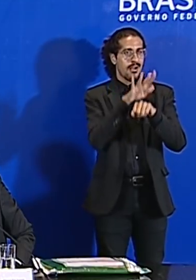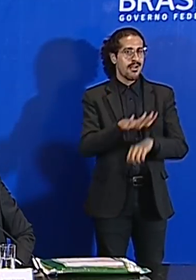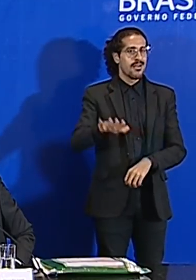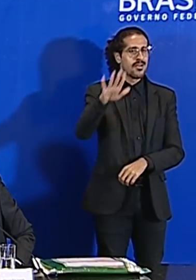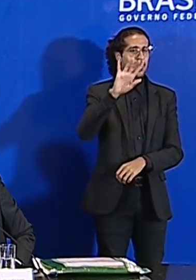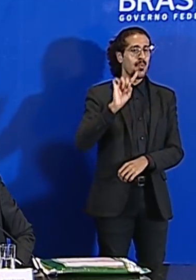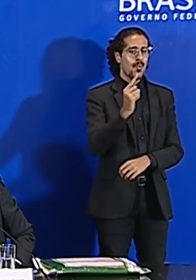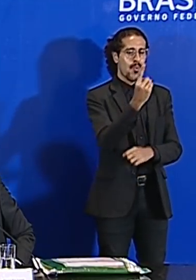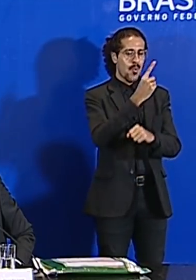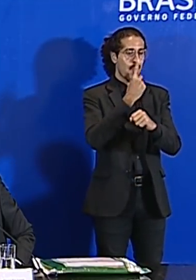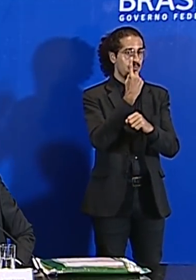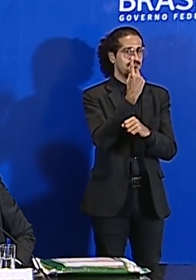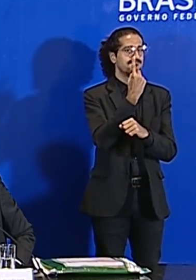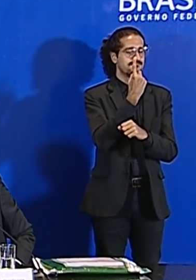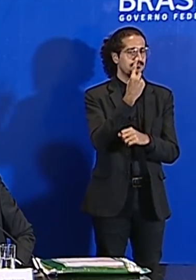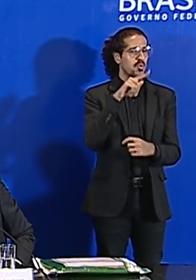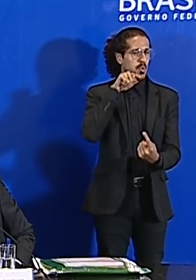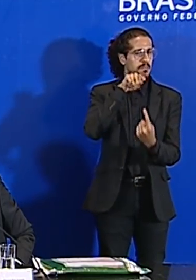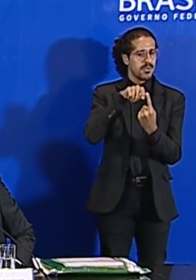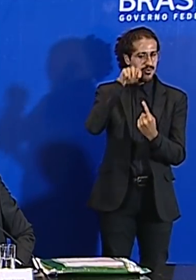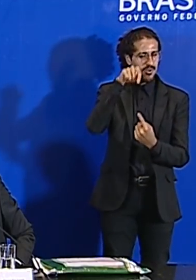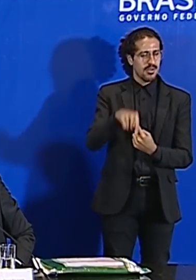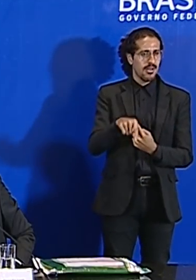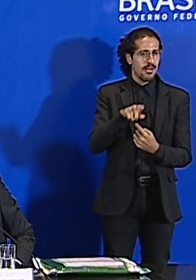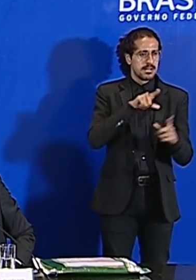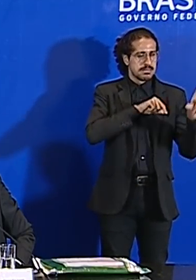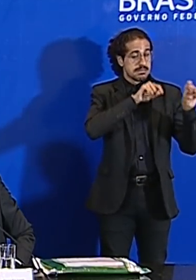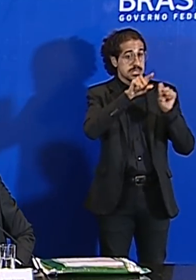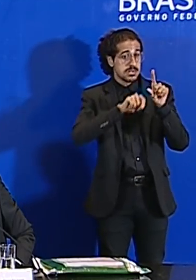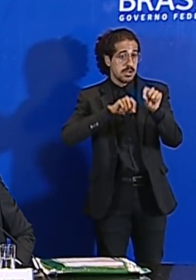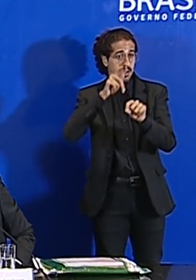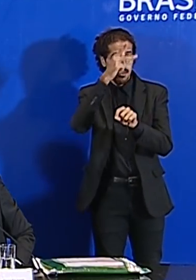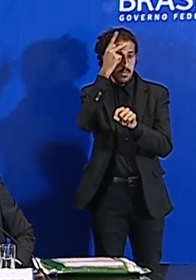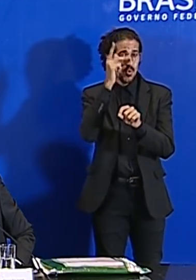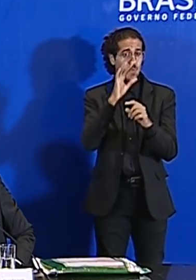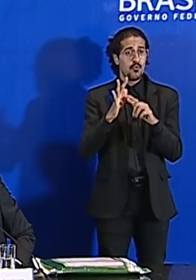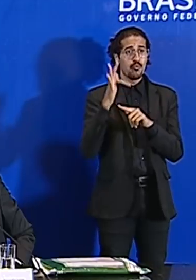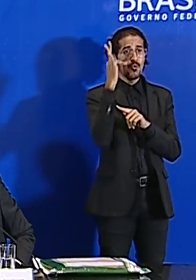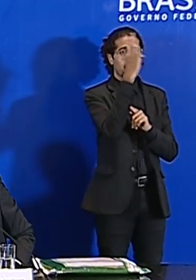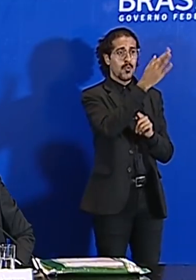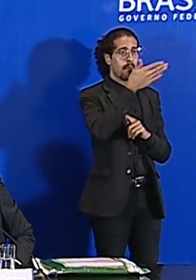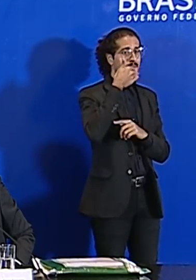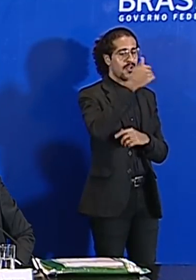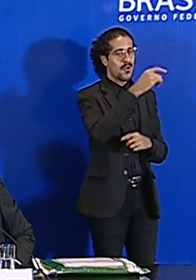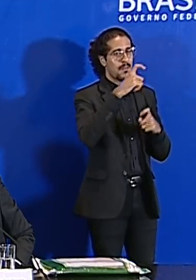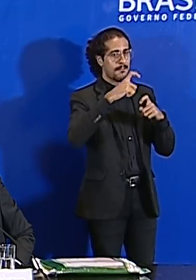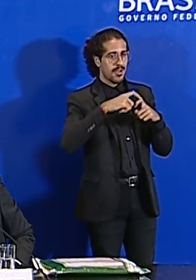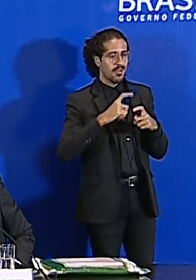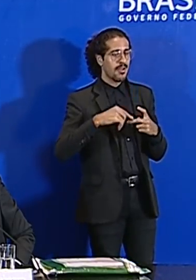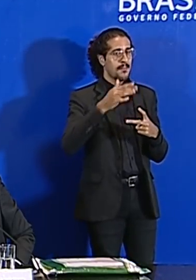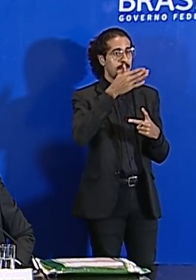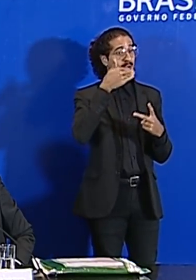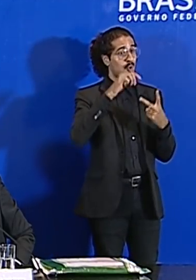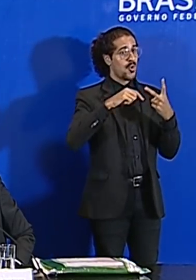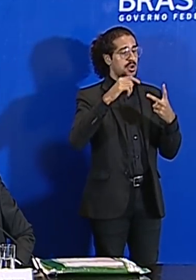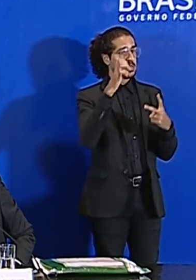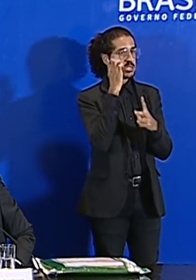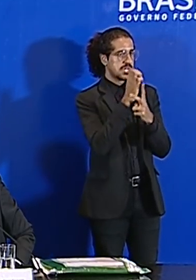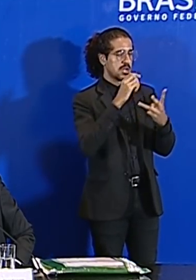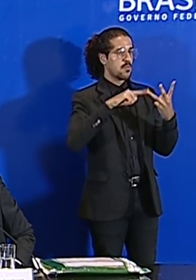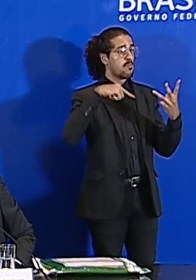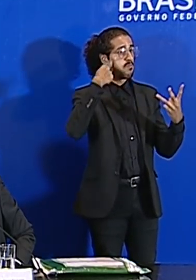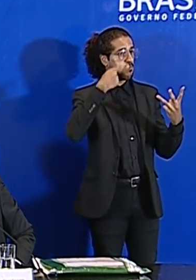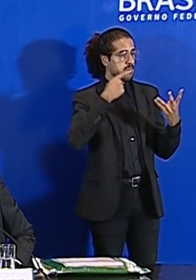que essa que é a construção que a gente tem que fazer. Qual é o objetivo aqui? Selecionar os futuros melhores médicos, os futuros melhores engenheiros,